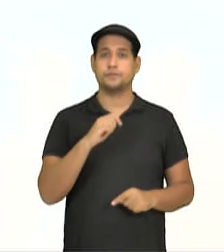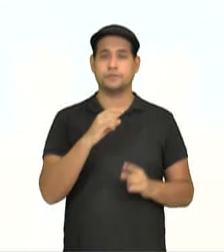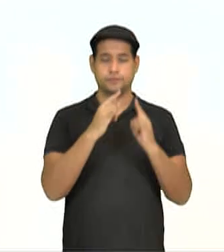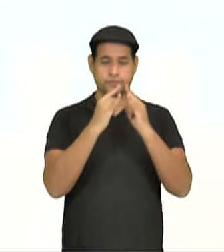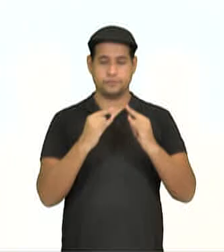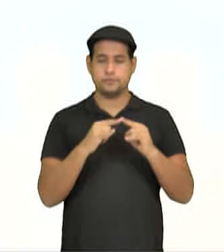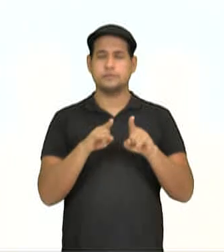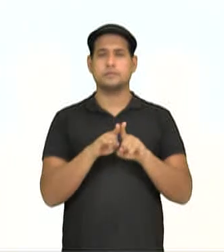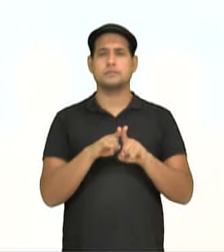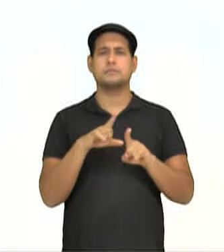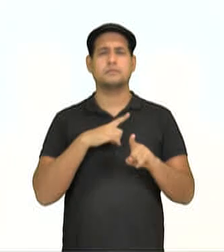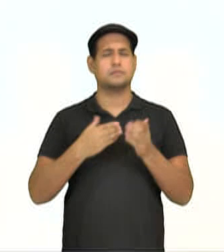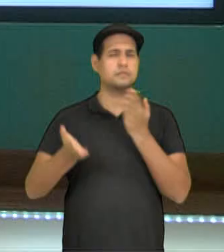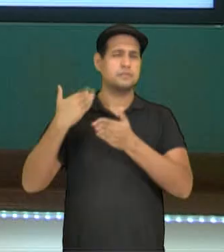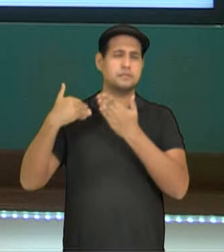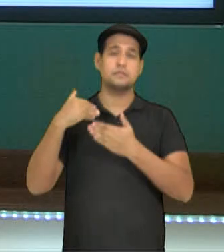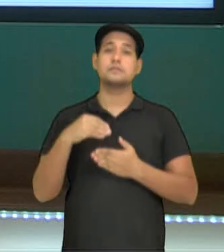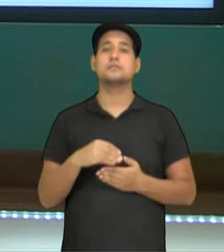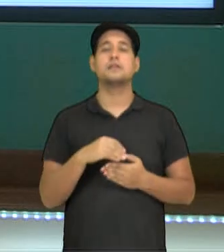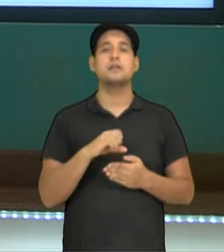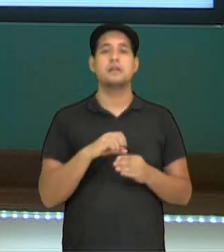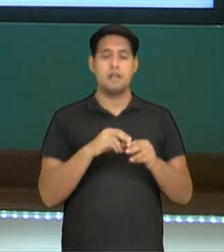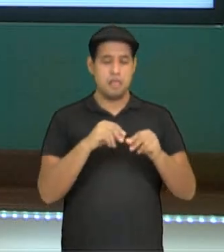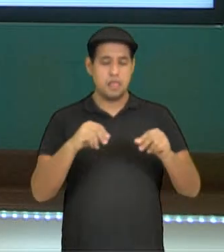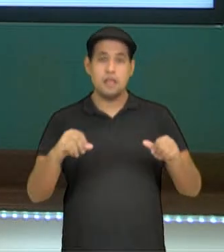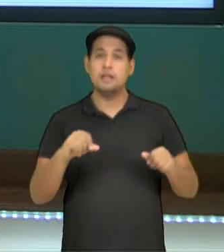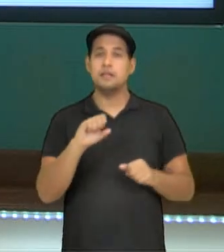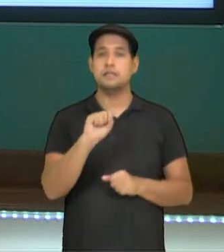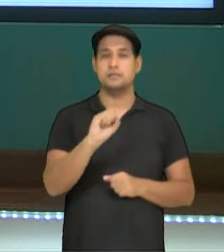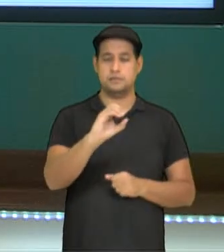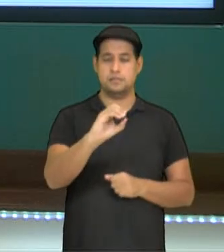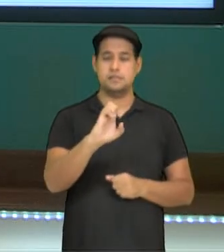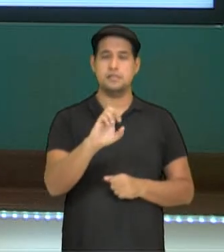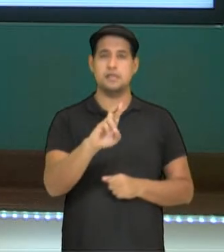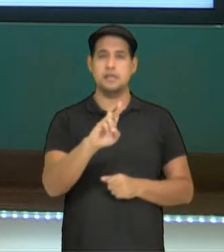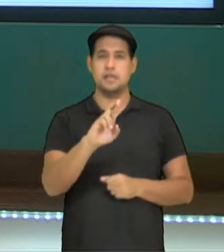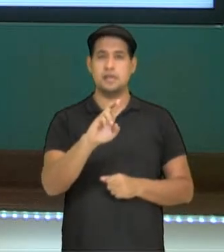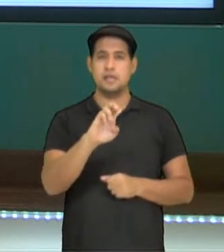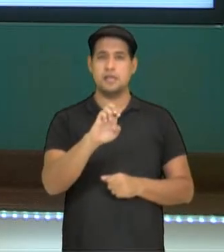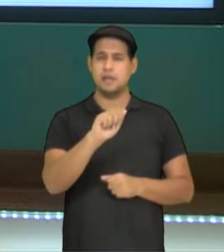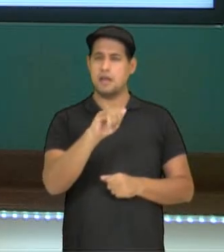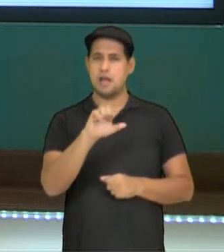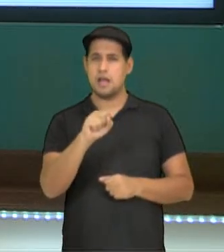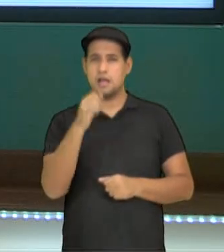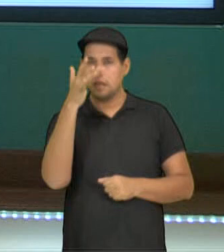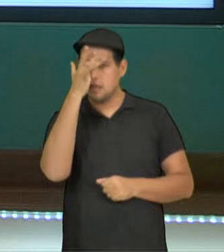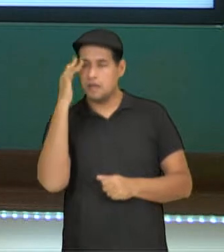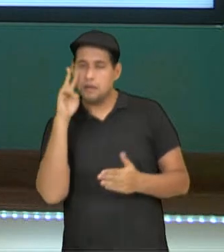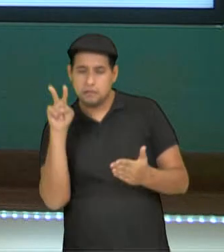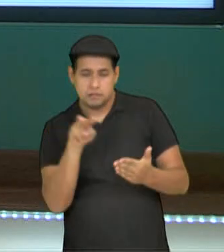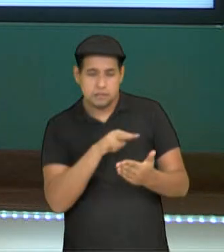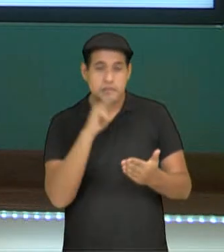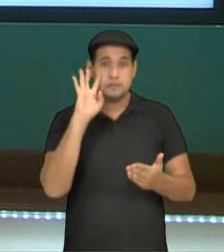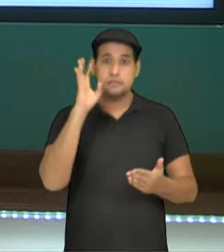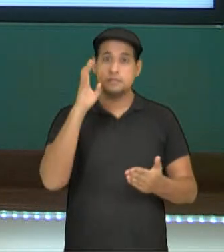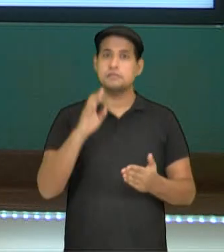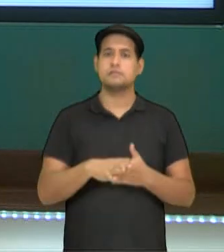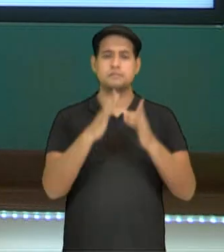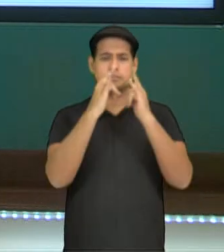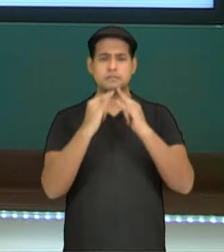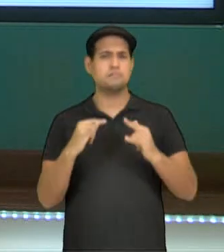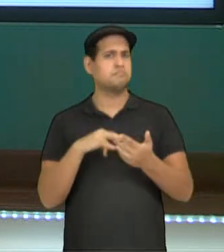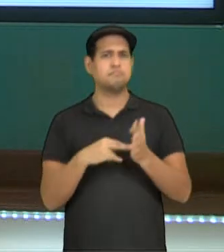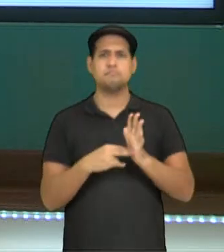eles davam cereais. Naquela época, eram cereais. Eles distribuíam cereais para as pessoas assistirem o que estava acontecendo ali no meio. Esse circo não é